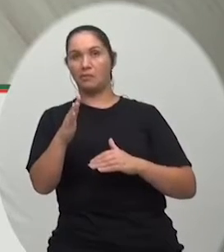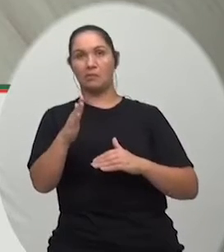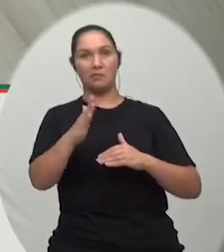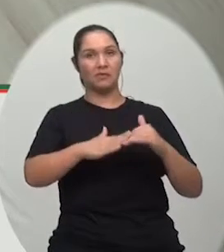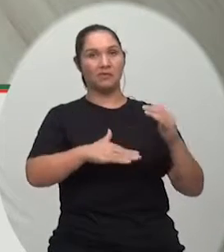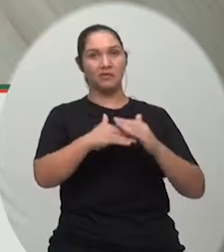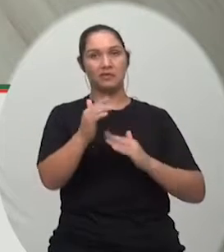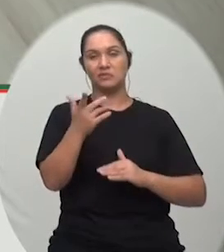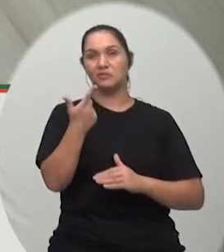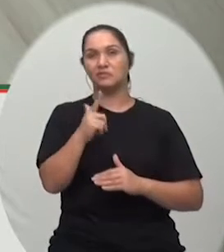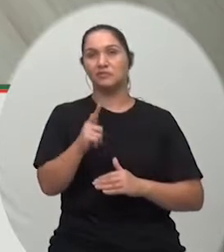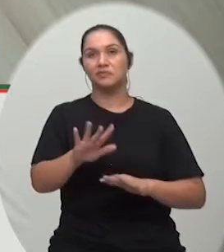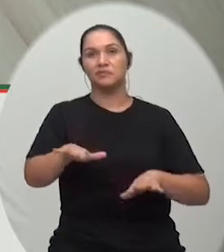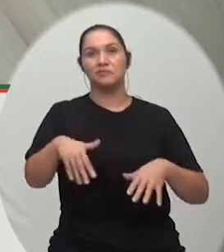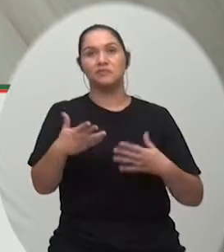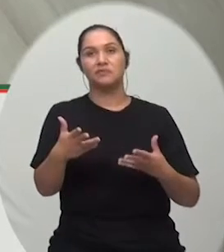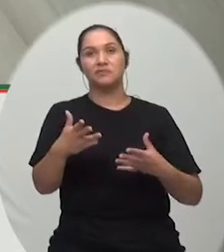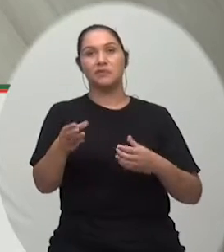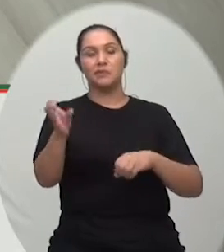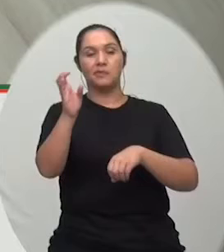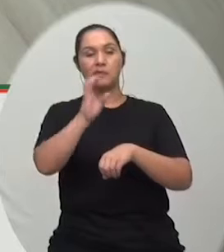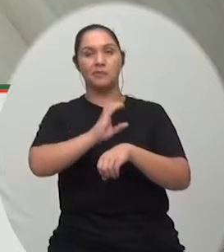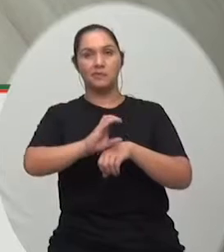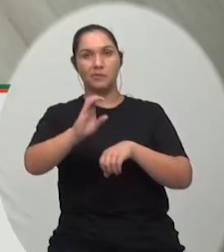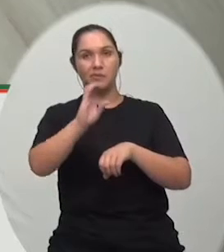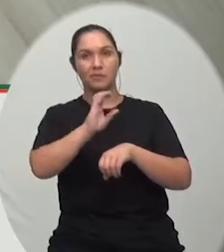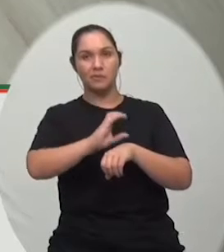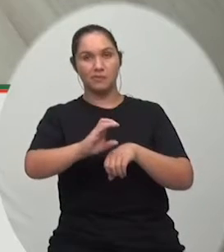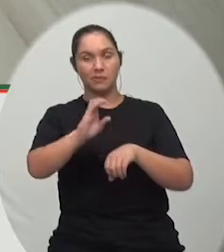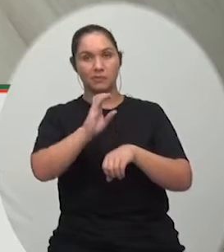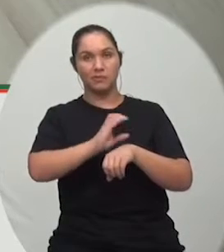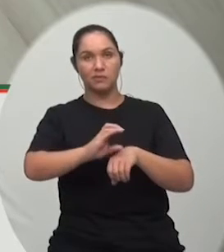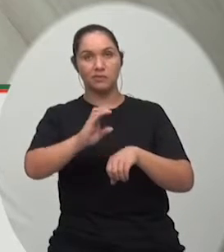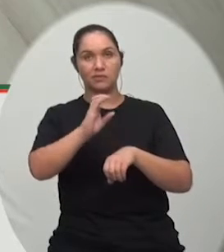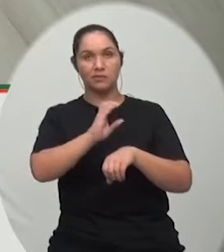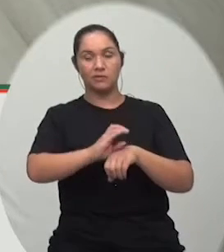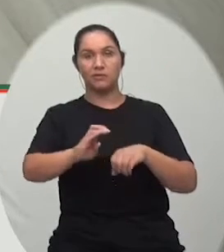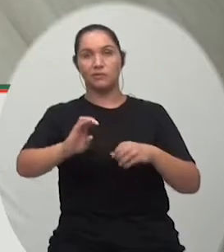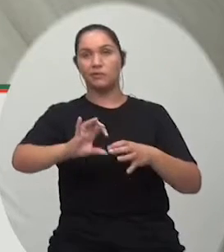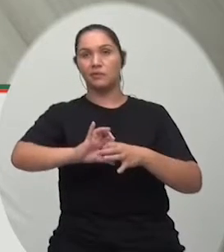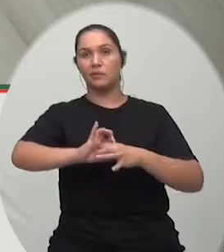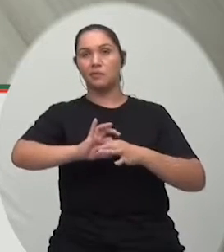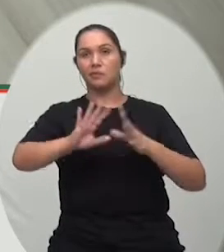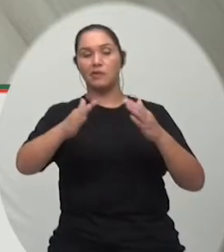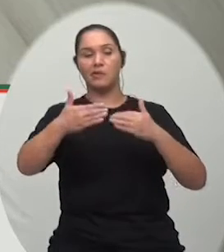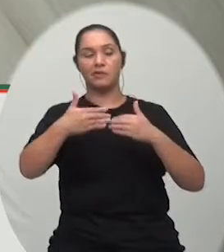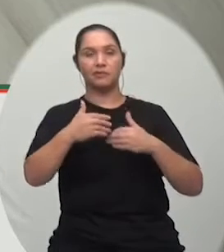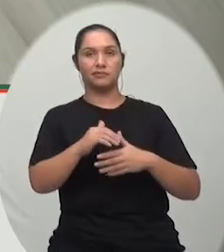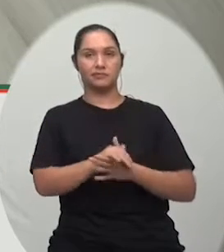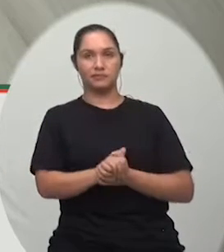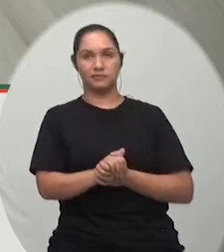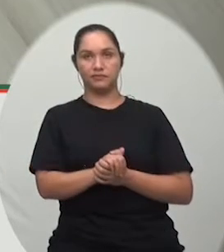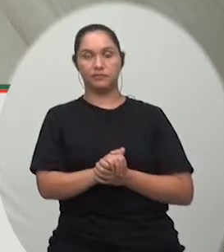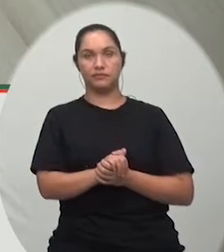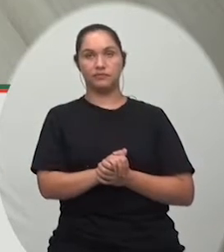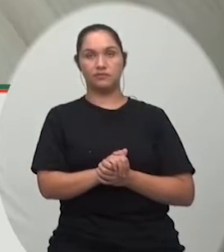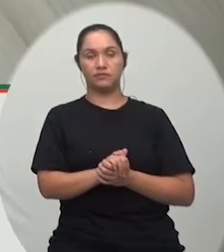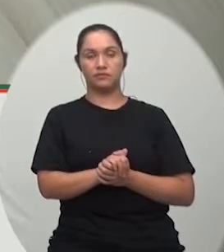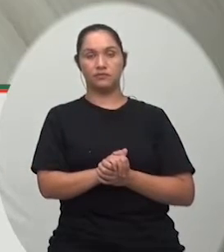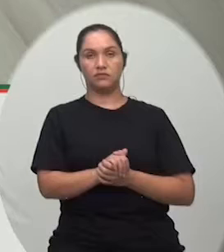formação, promovem a abertura discriminada e indiscriminada de cursos na área.